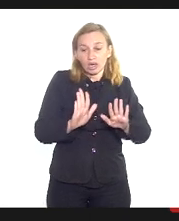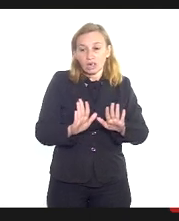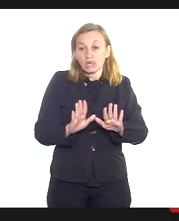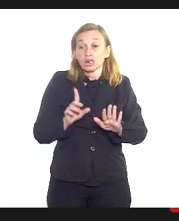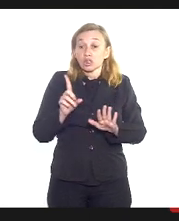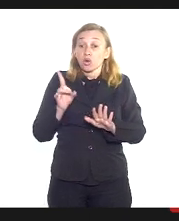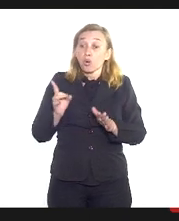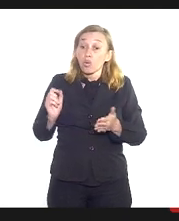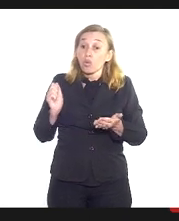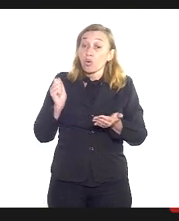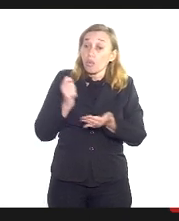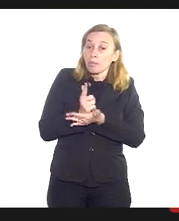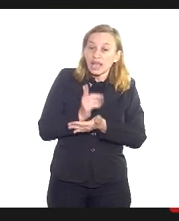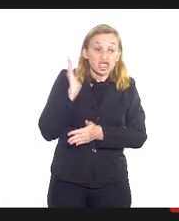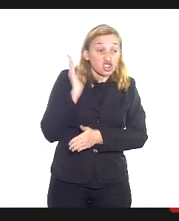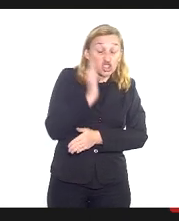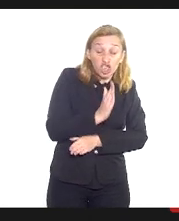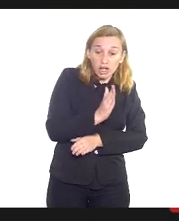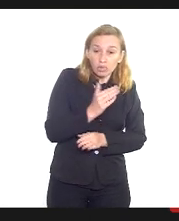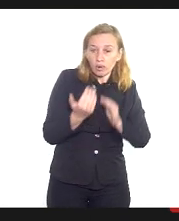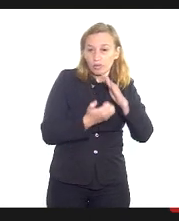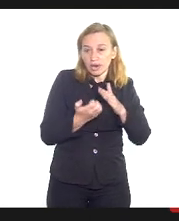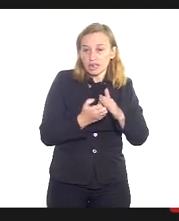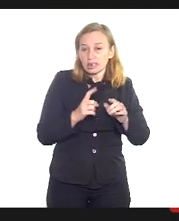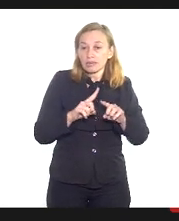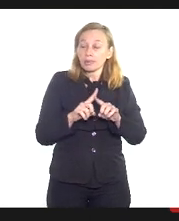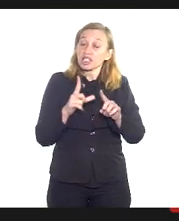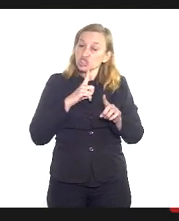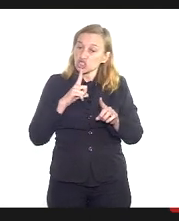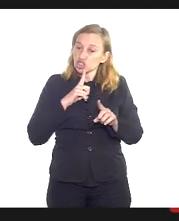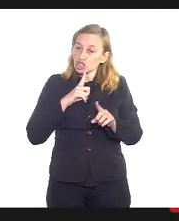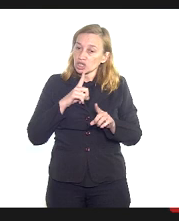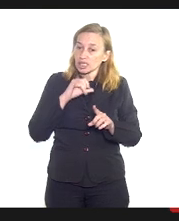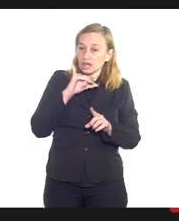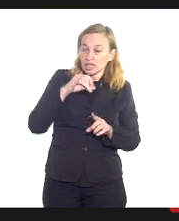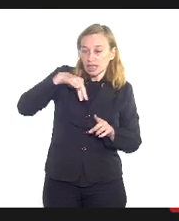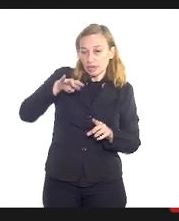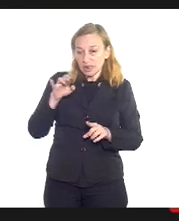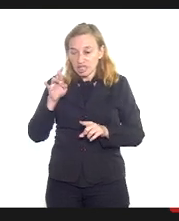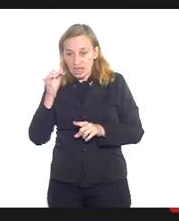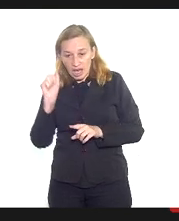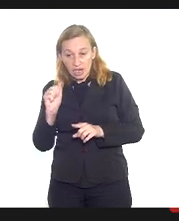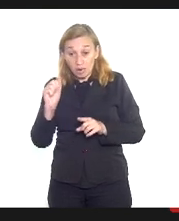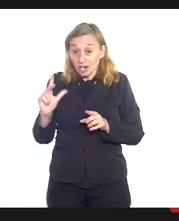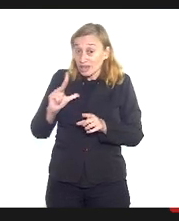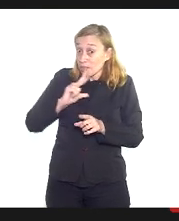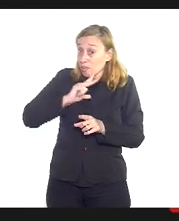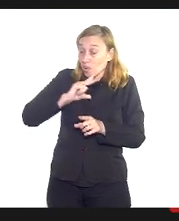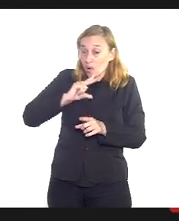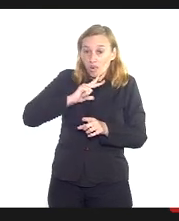comprar diretamente do fornecedor, porém, havia um intermediário. Esse intermediário era da própria